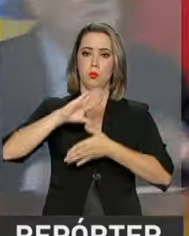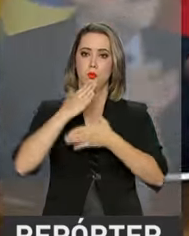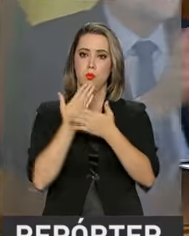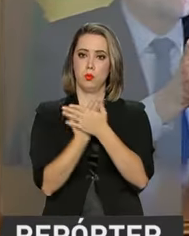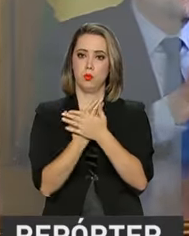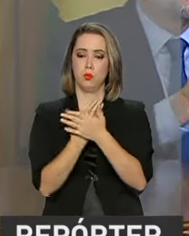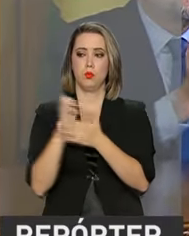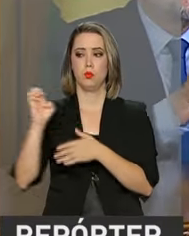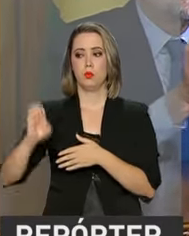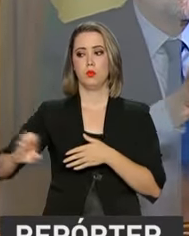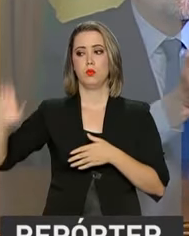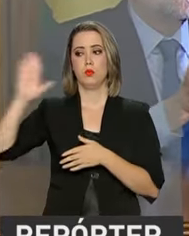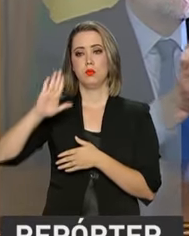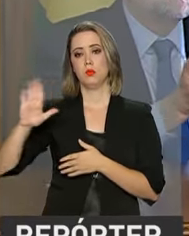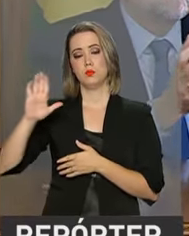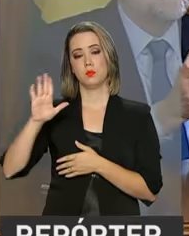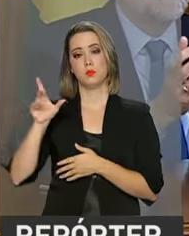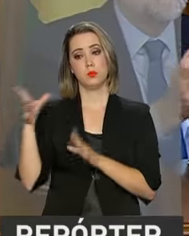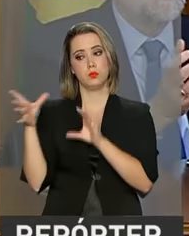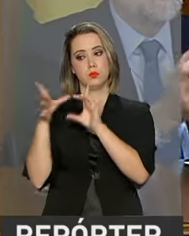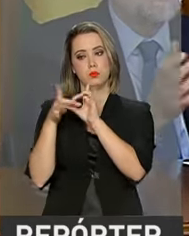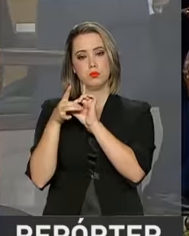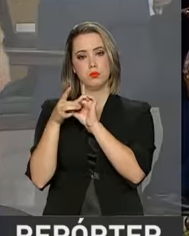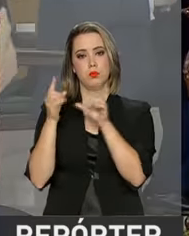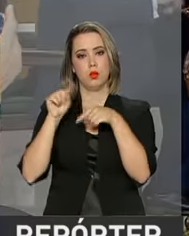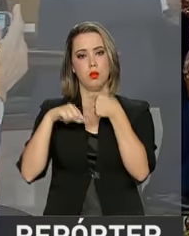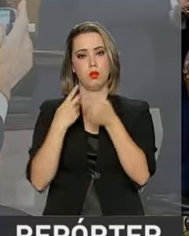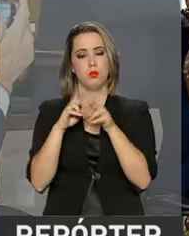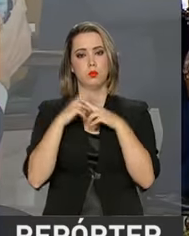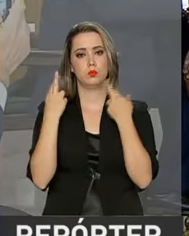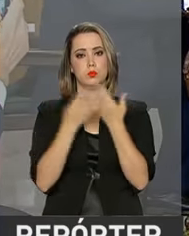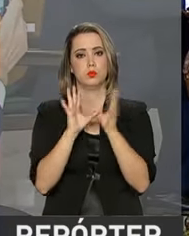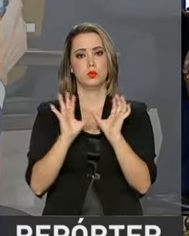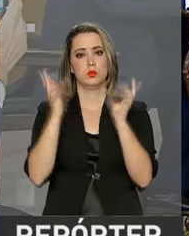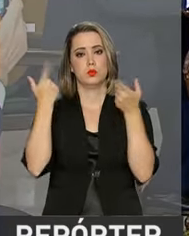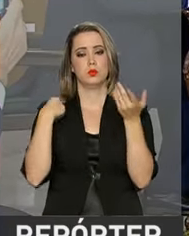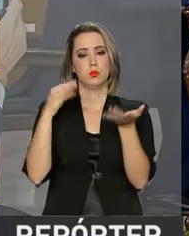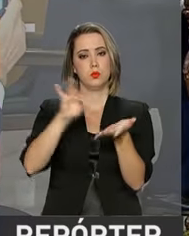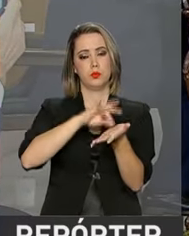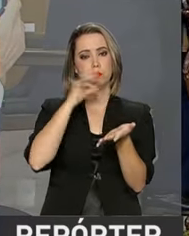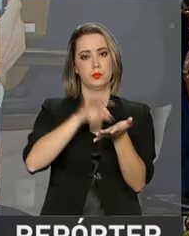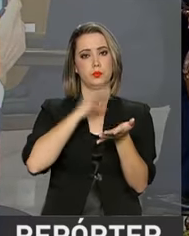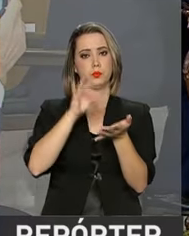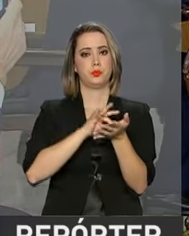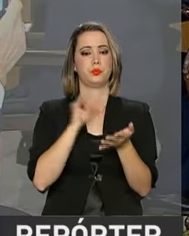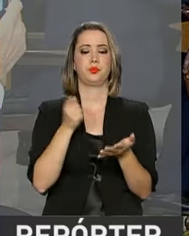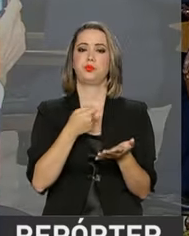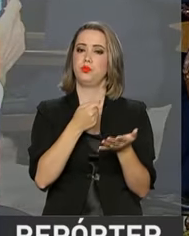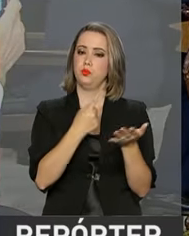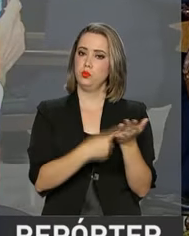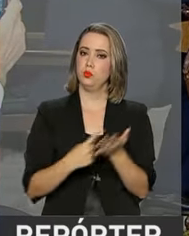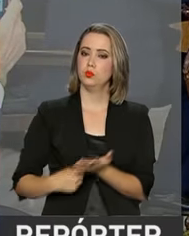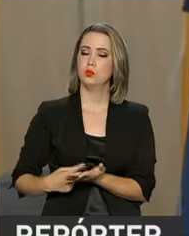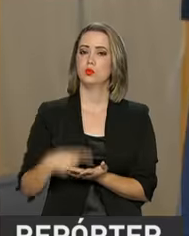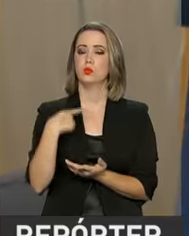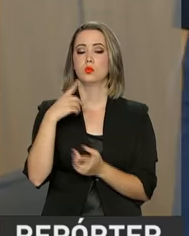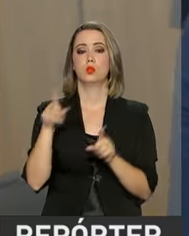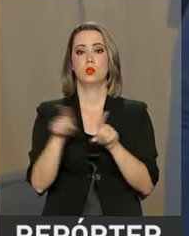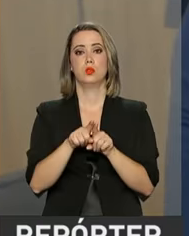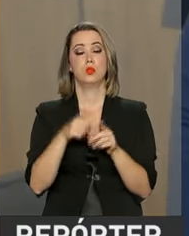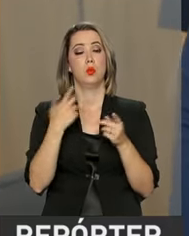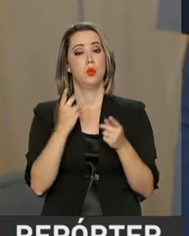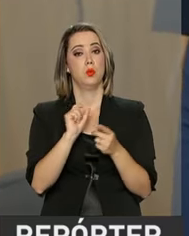ea união européia após as reuniões teve uma cerimônia de assinatura de atos brasil e espanha assinaram